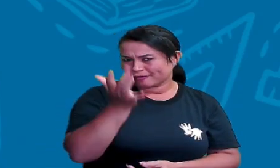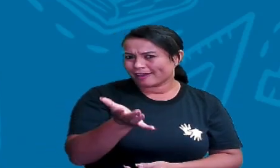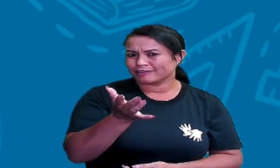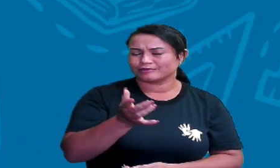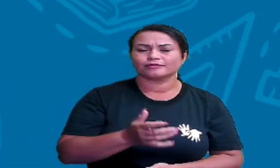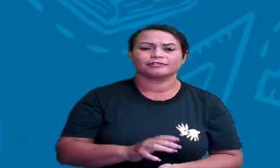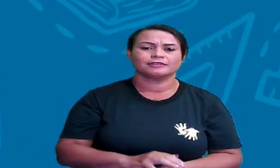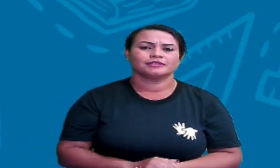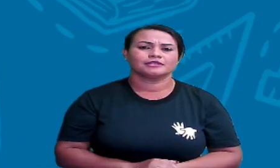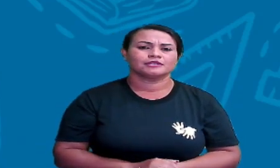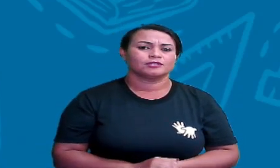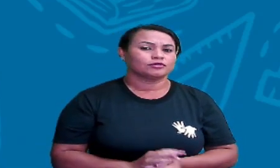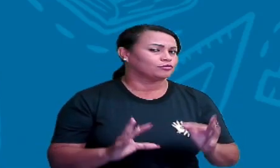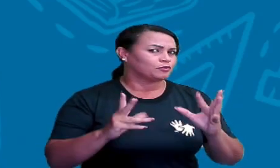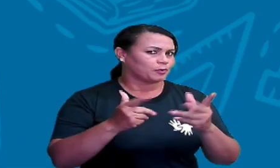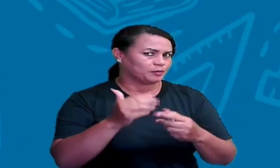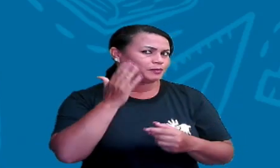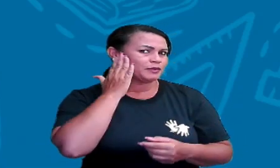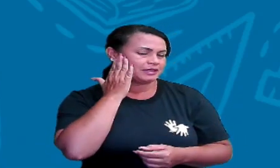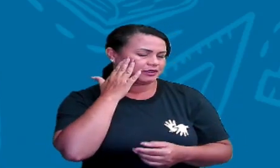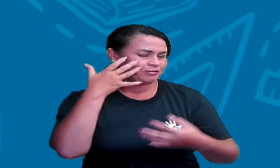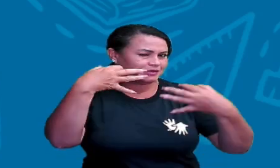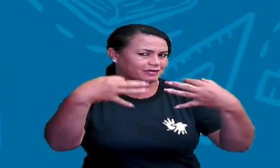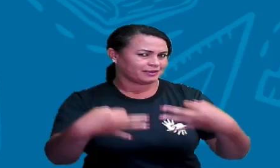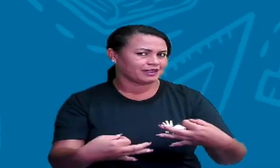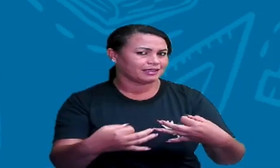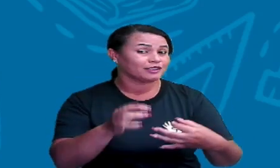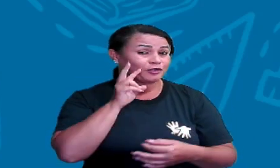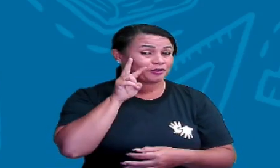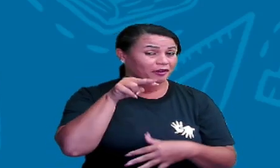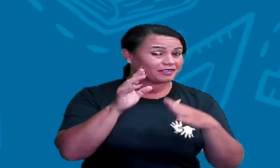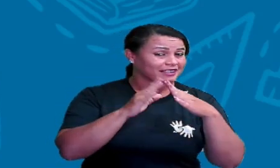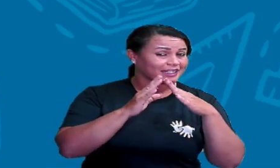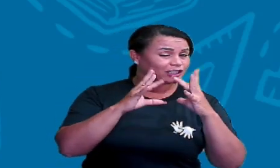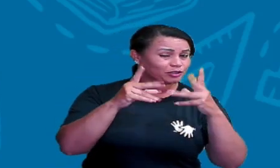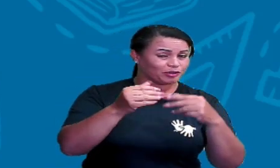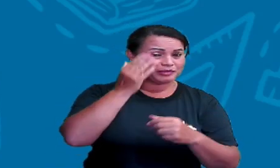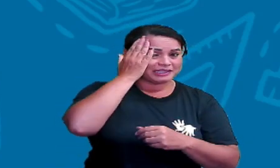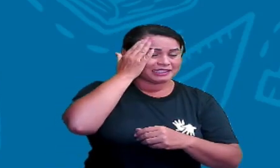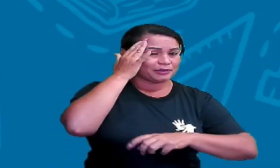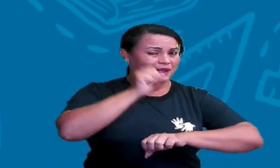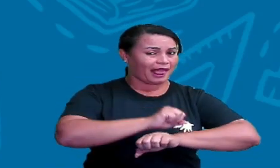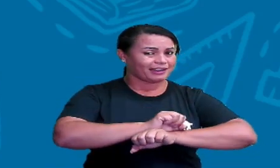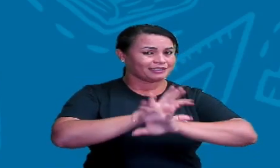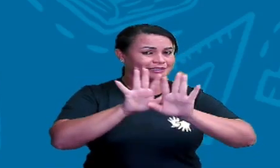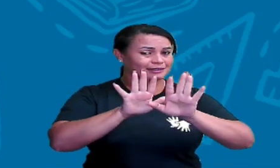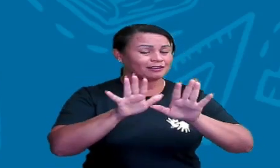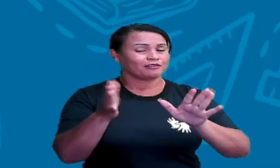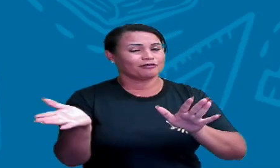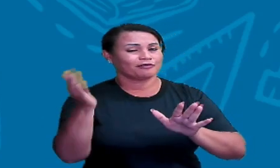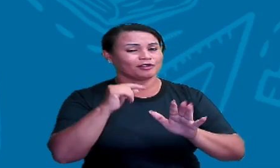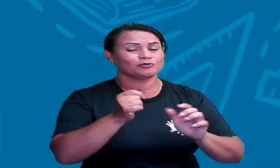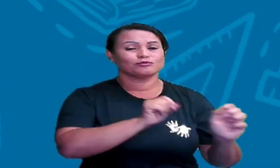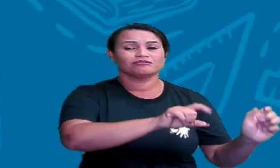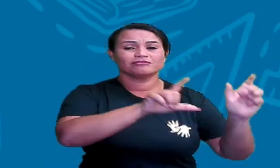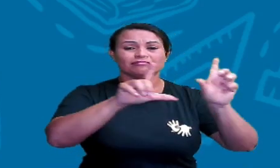parte? Todo mundo entendeu, tenho certeza, estou vendo daí de casa, que todo mundo entendeu. Então, vamos para o